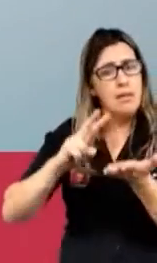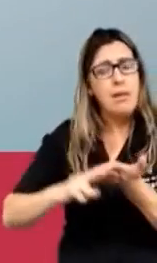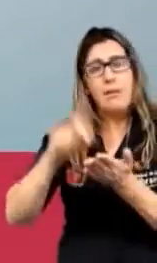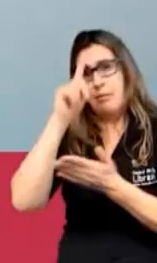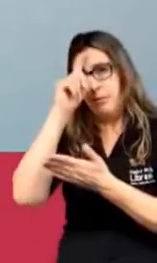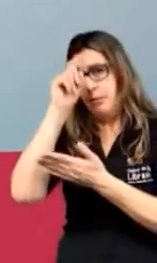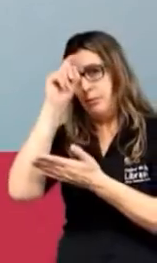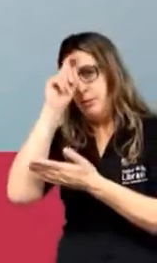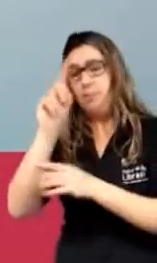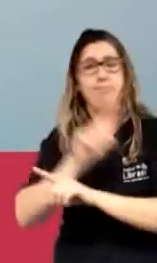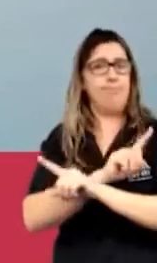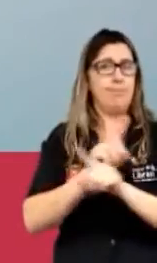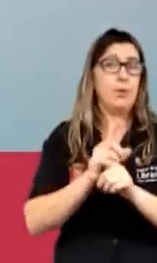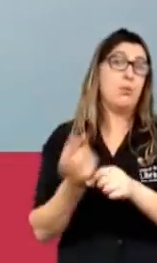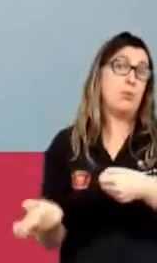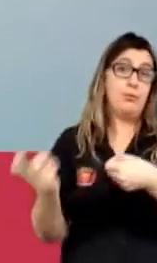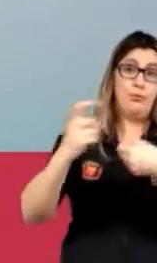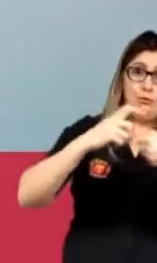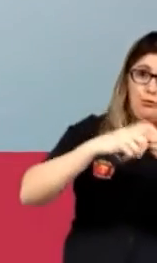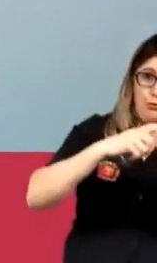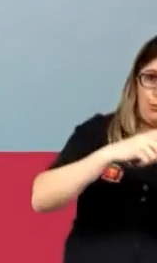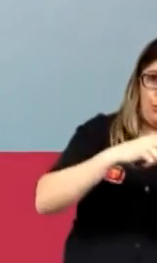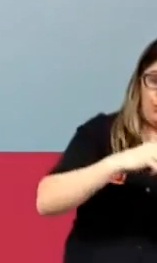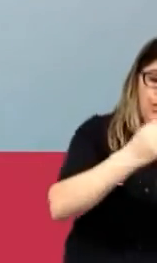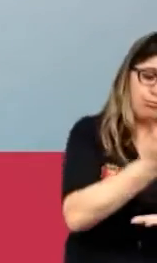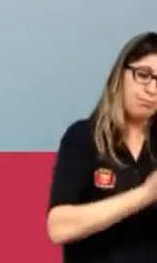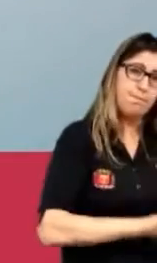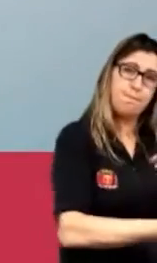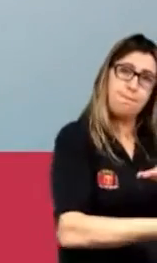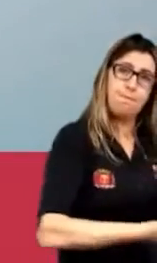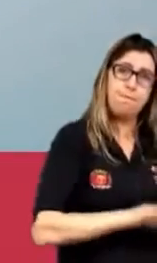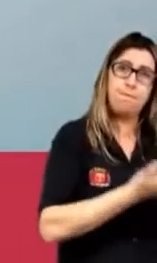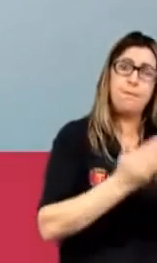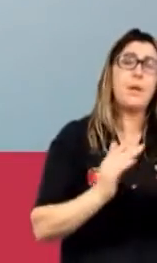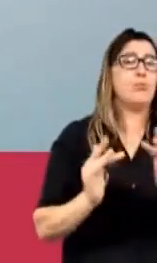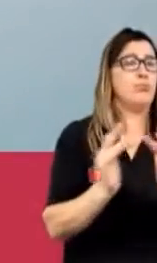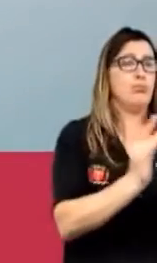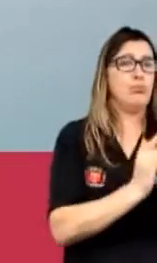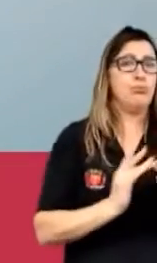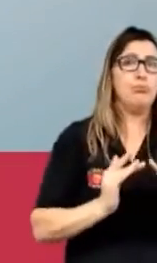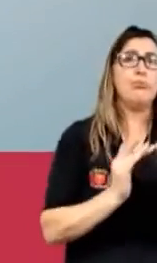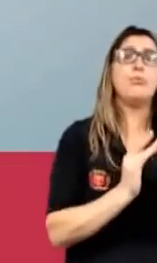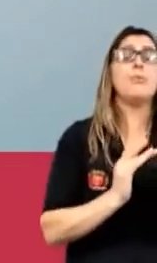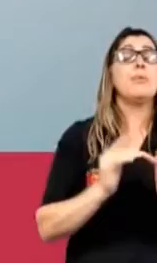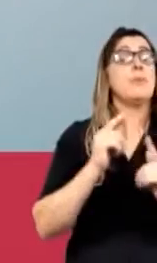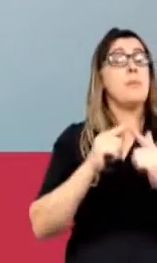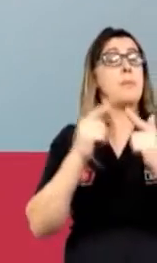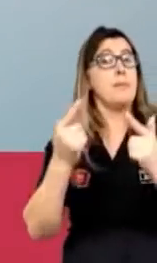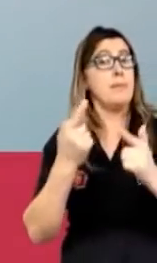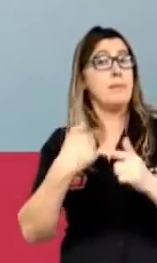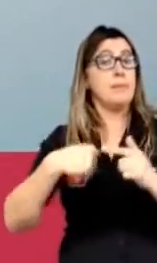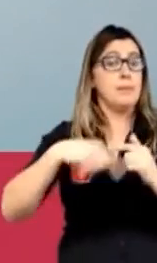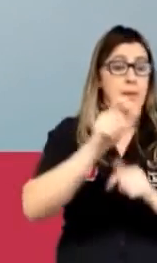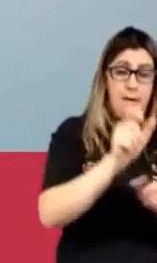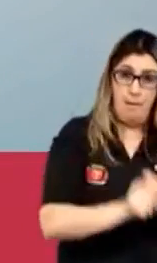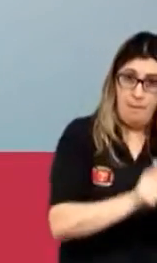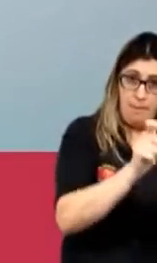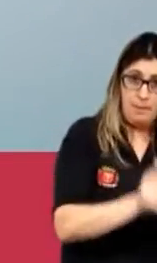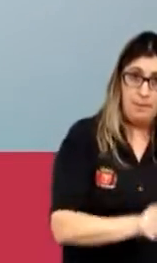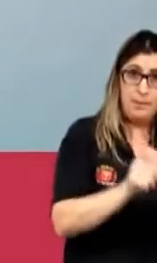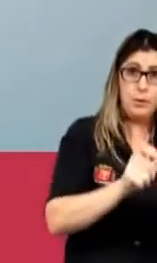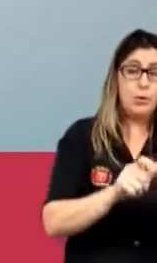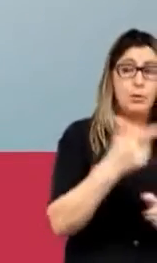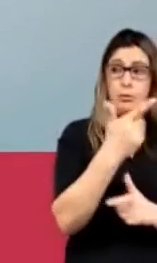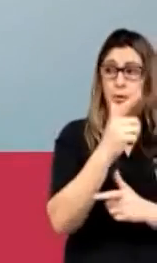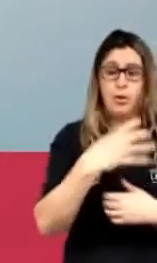são pacientes que já podem voltar ao convívio normal. Lembrando que a prerrogativa para isso é que o paciente, a pessoa esteja